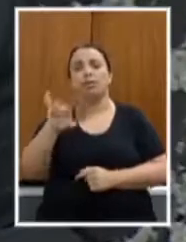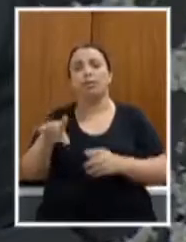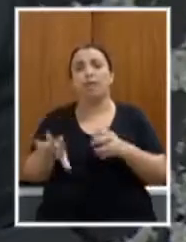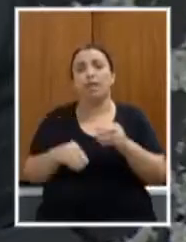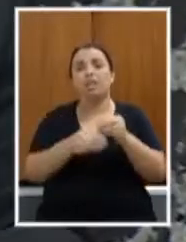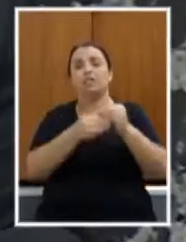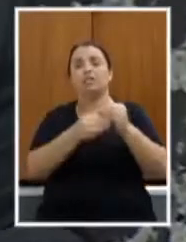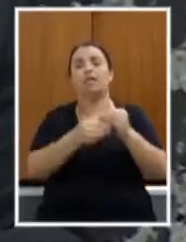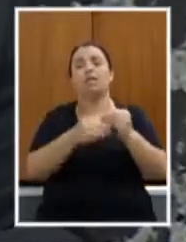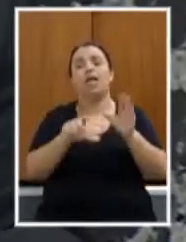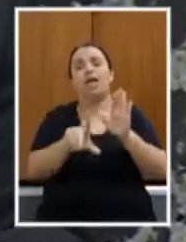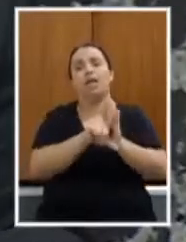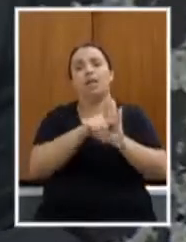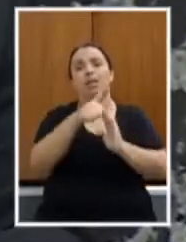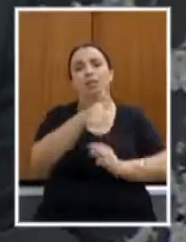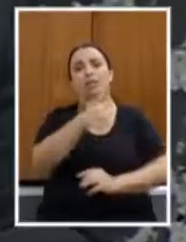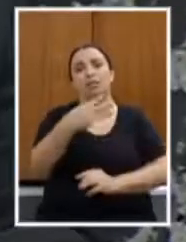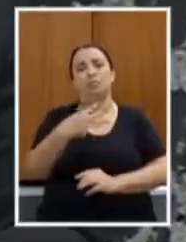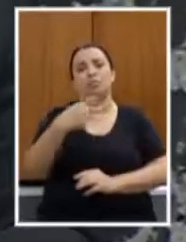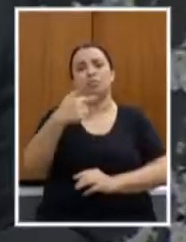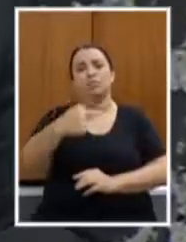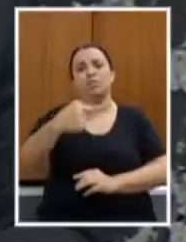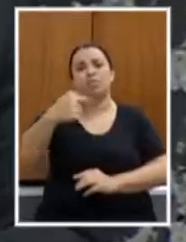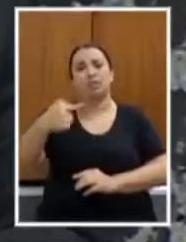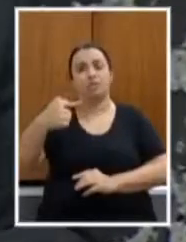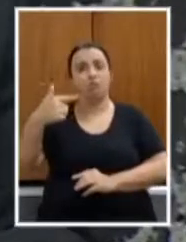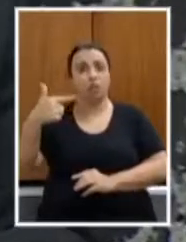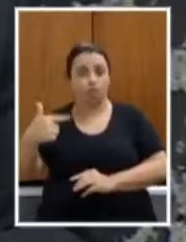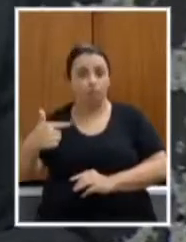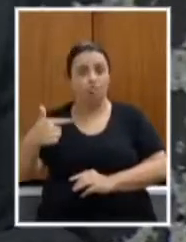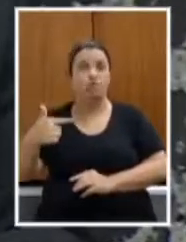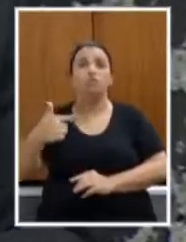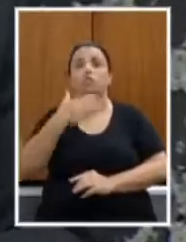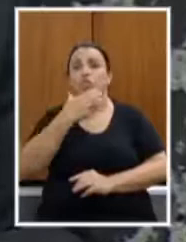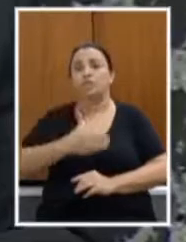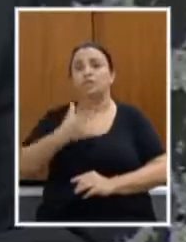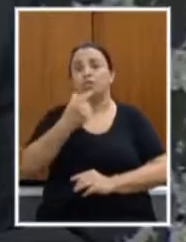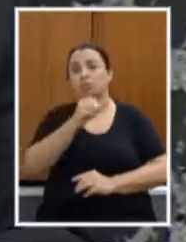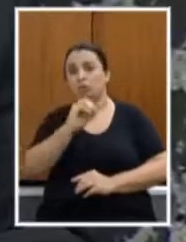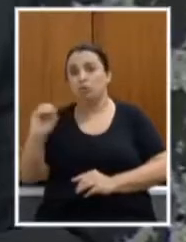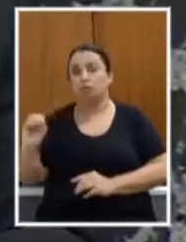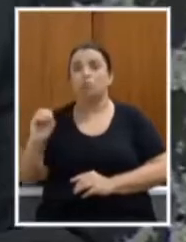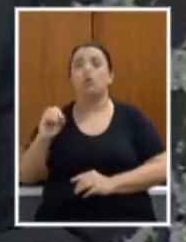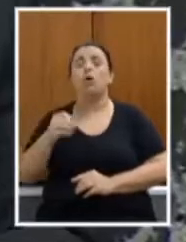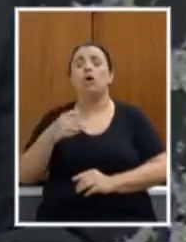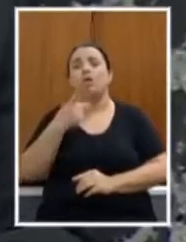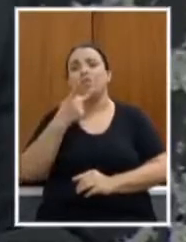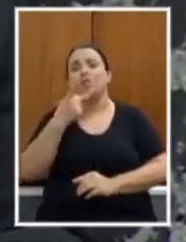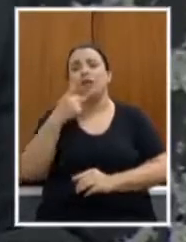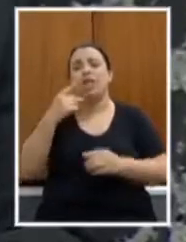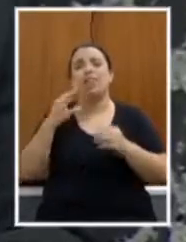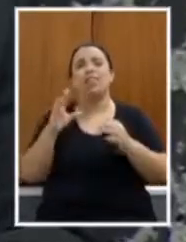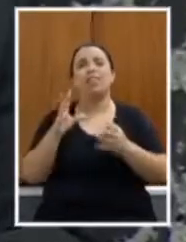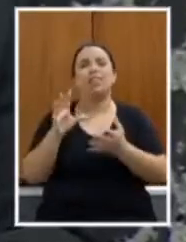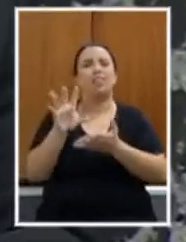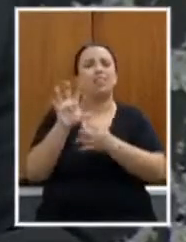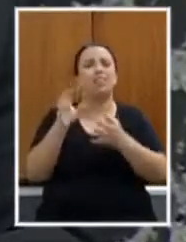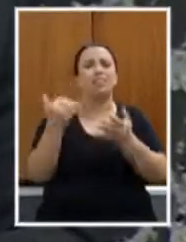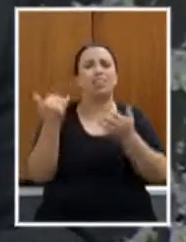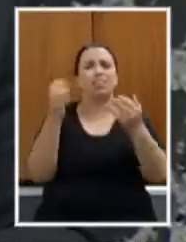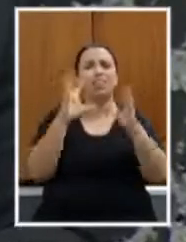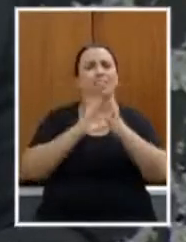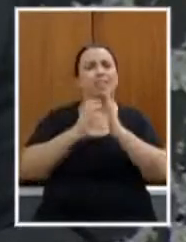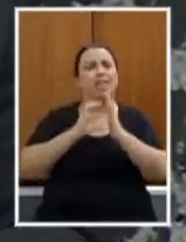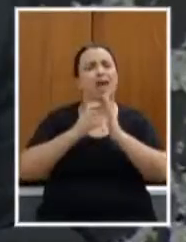13.772 de 11 de dezembro de 2000, que dispõe sobre o registro e a divulgação de dados relativos à violência e à criminalidade no